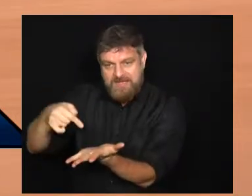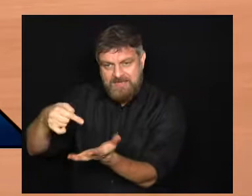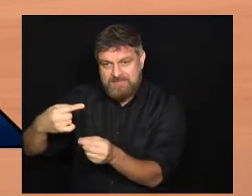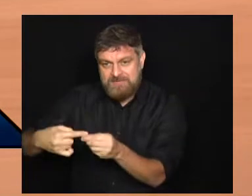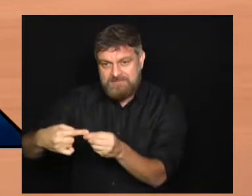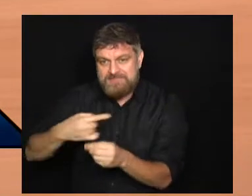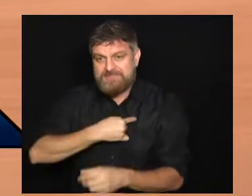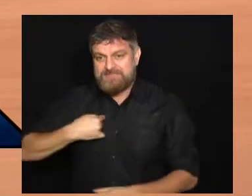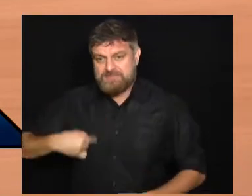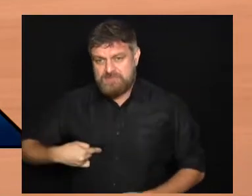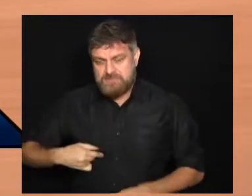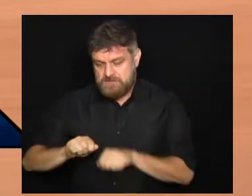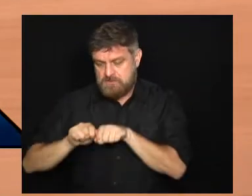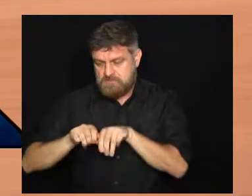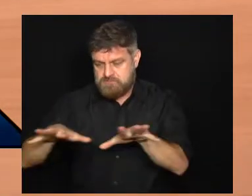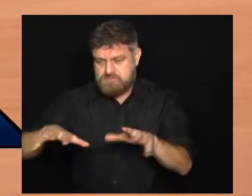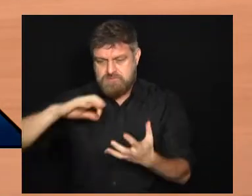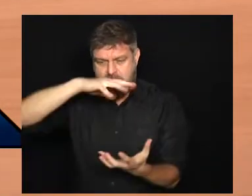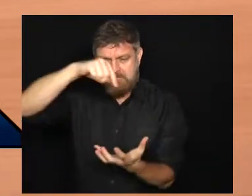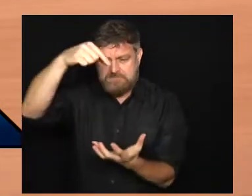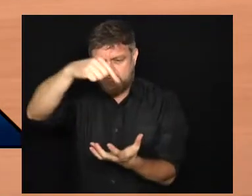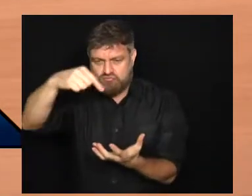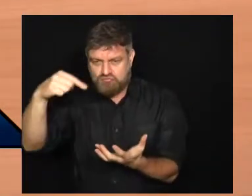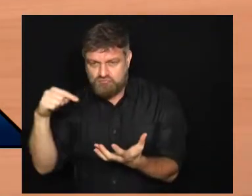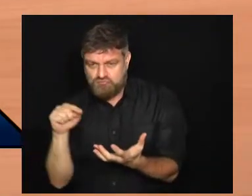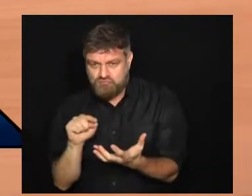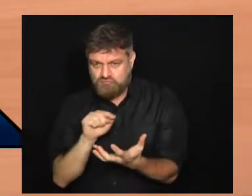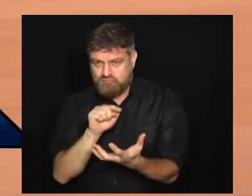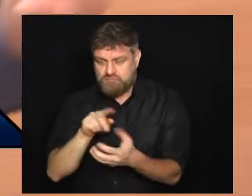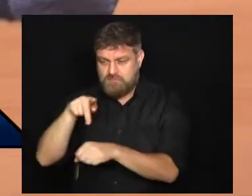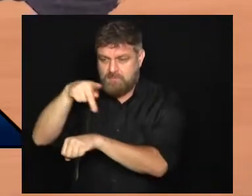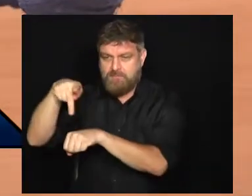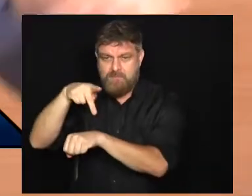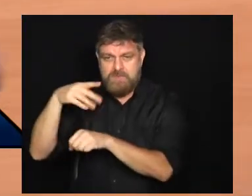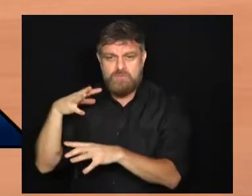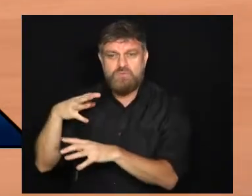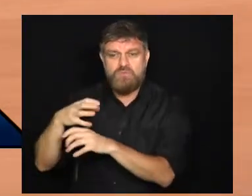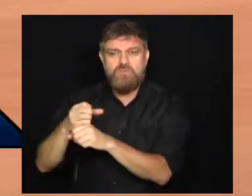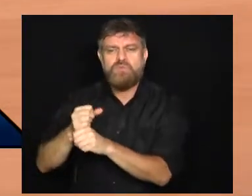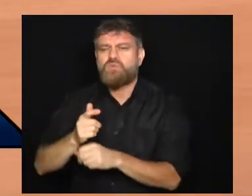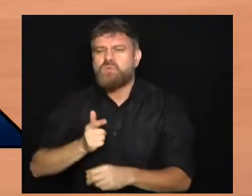se espalhou, né, já para muitos países do mundo. Nós temos aí já uma contagem de